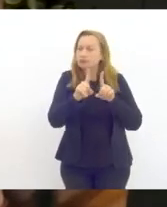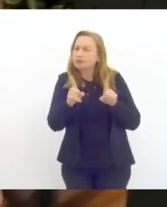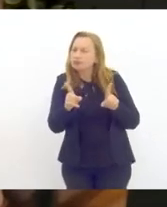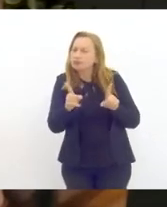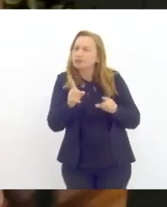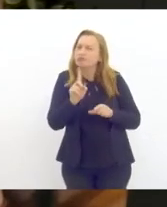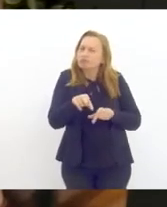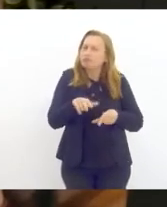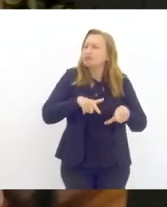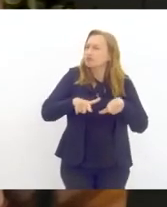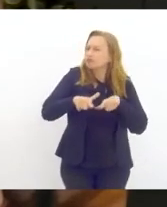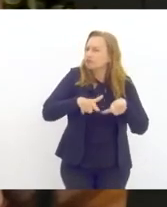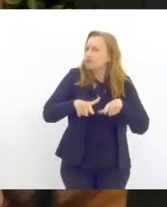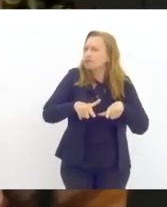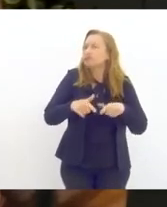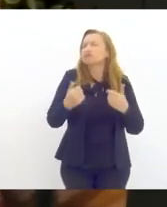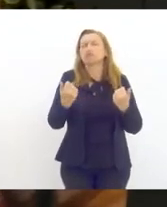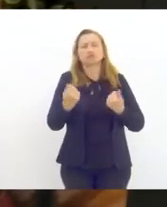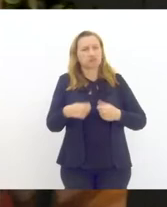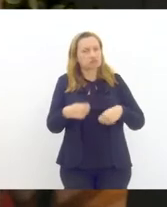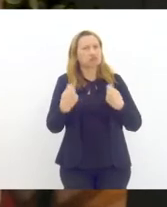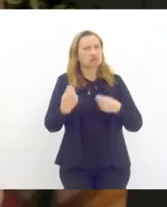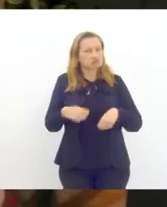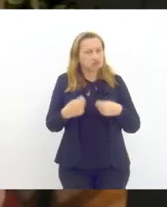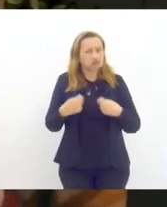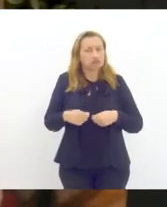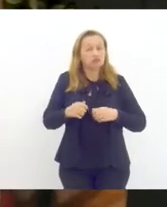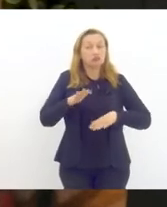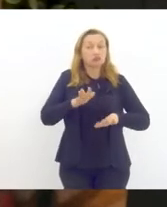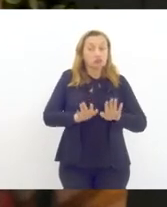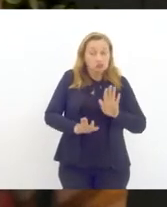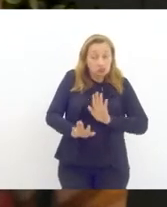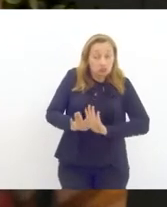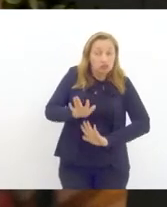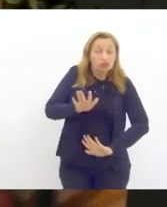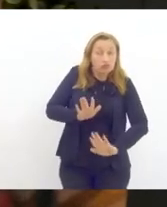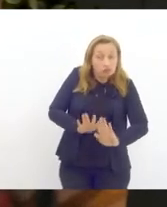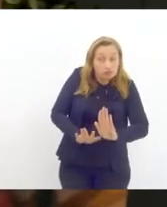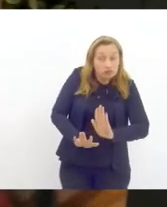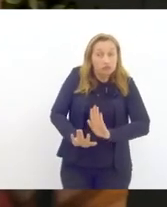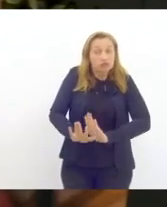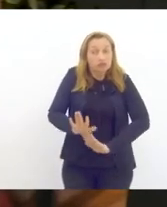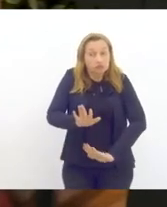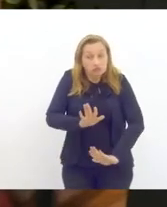que precisa ser feito com muito cuidado, porque,